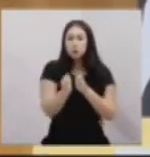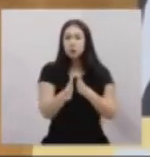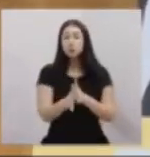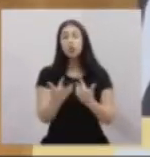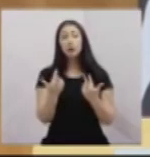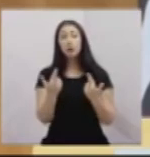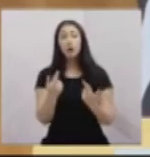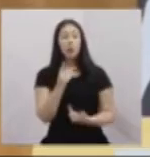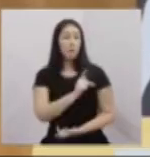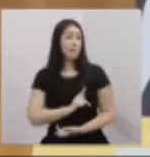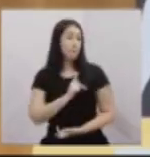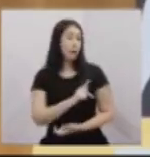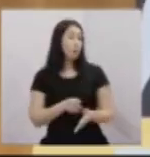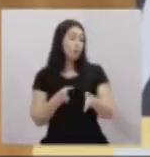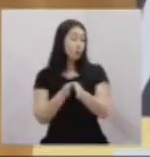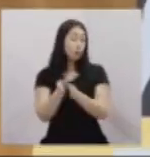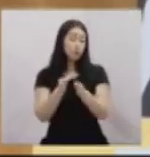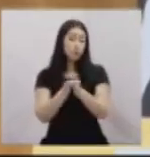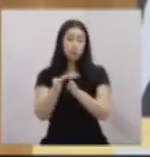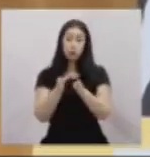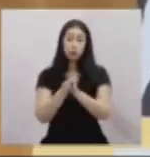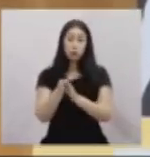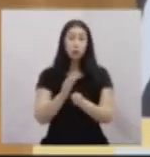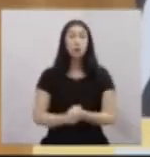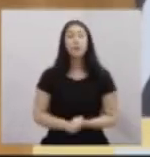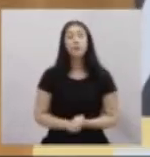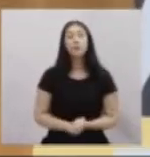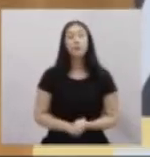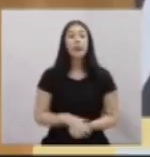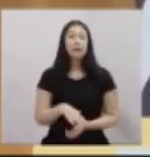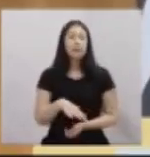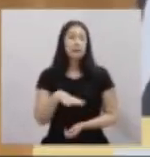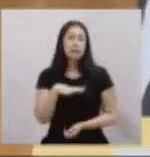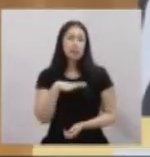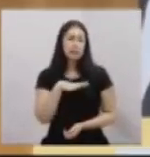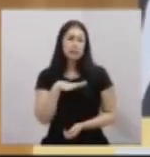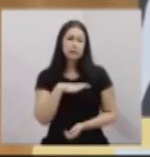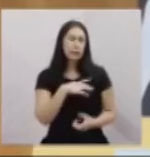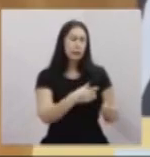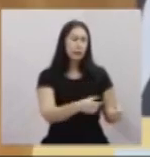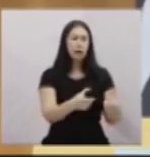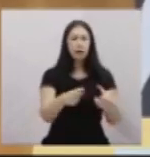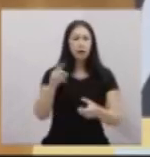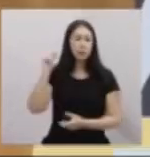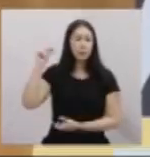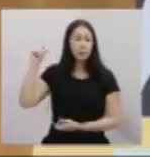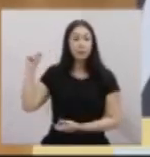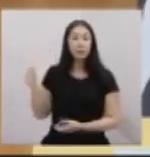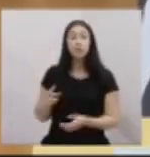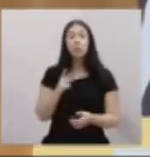apóstolo Paulo recomendou aos fiéis de Tessalônica, de Filipo, de Corinto: